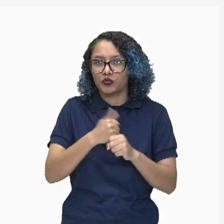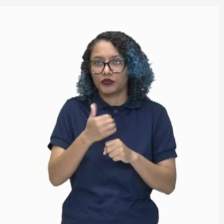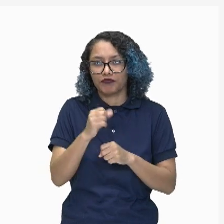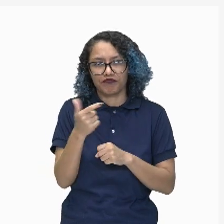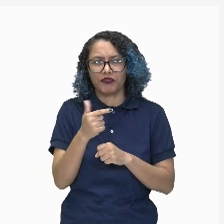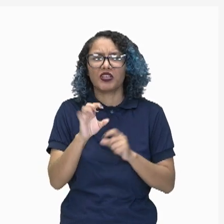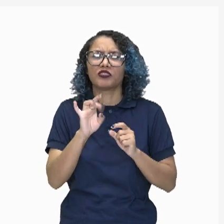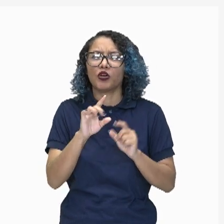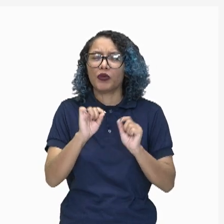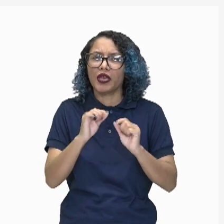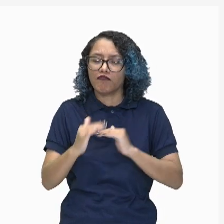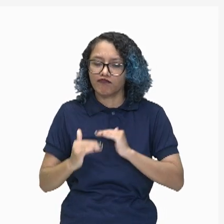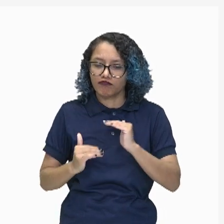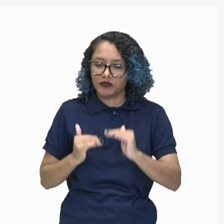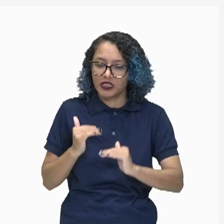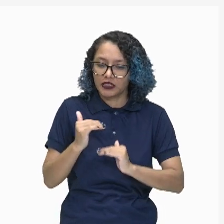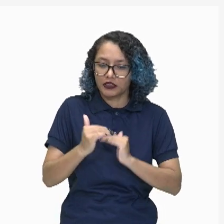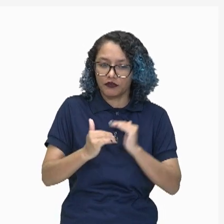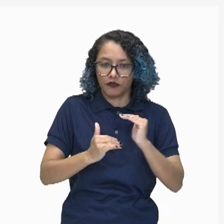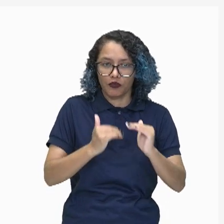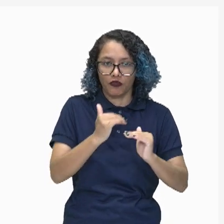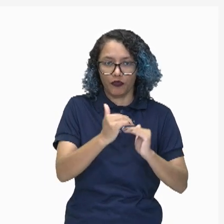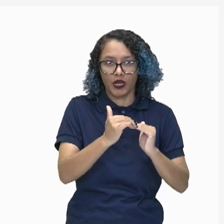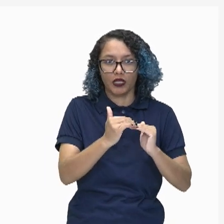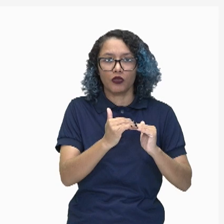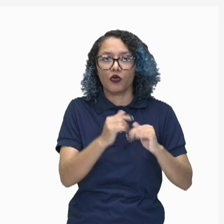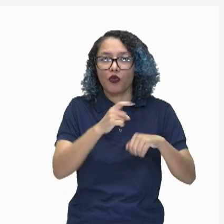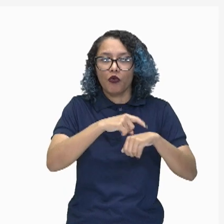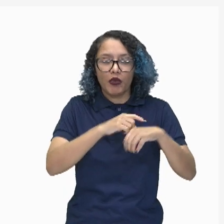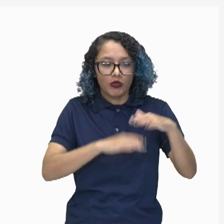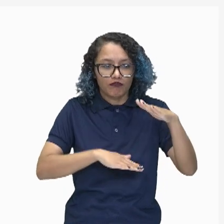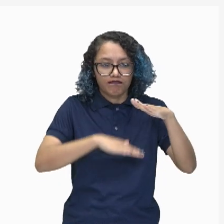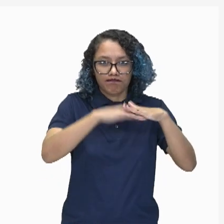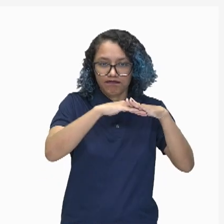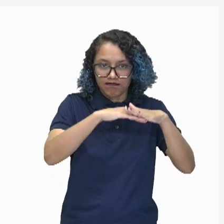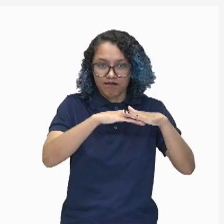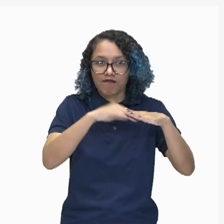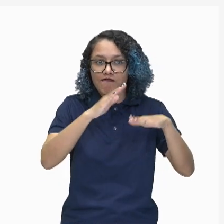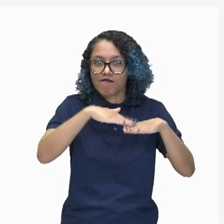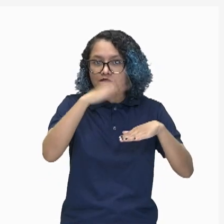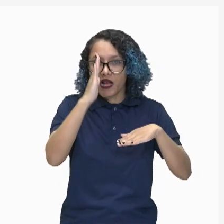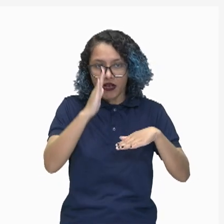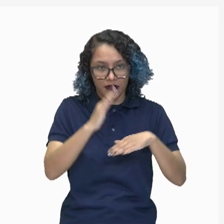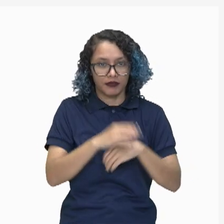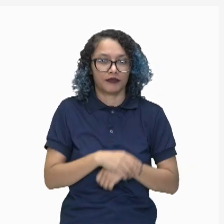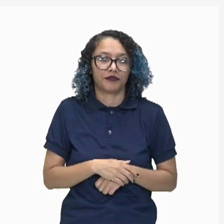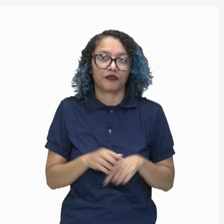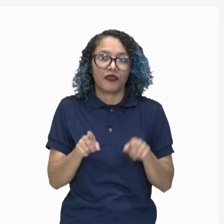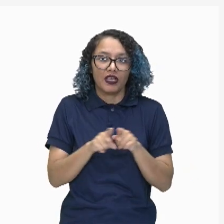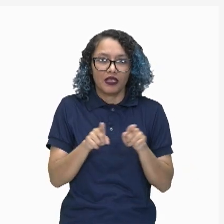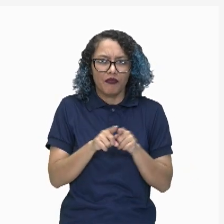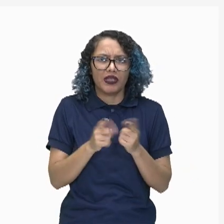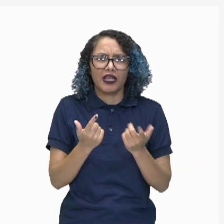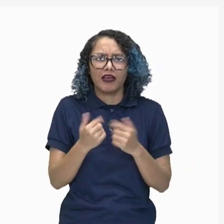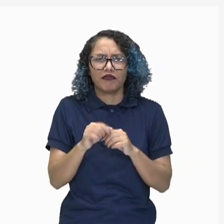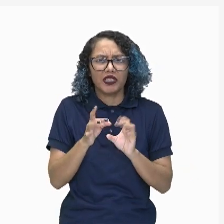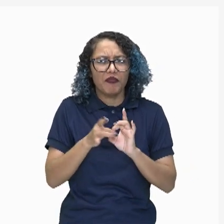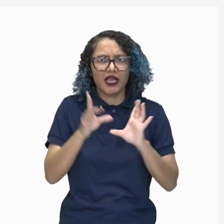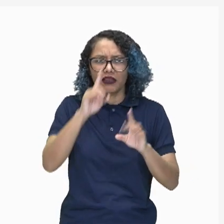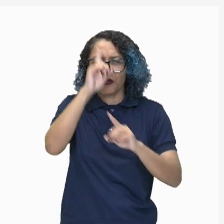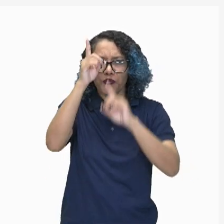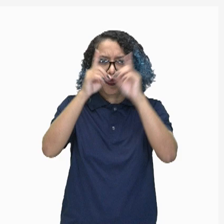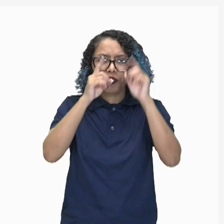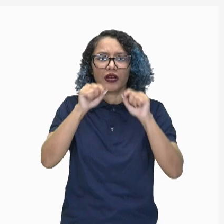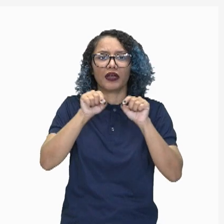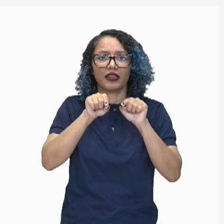brasileiro, como o ponto mais alto do modernismo brasileiro. Eles herdaram a liberdade criativa e a ruptura com o passado